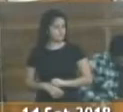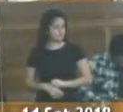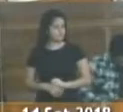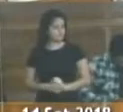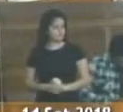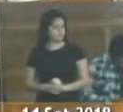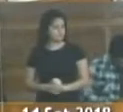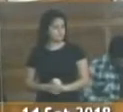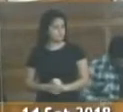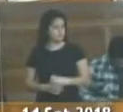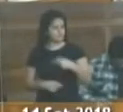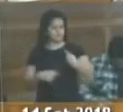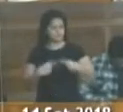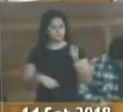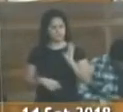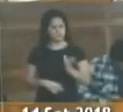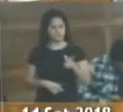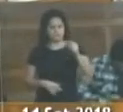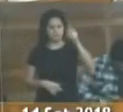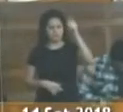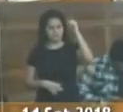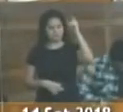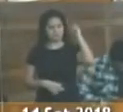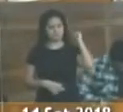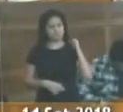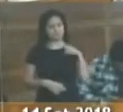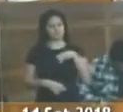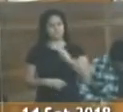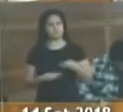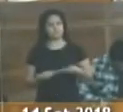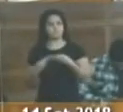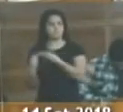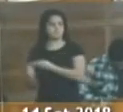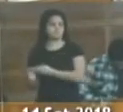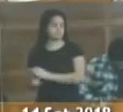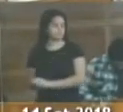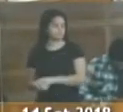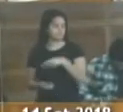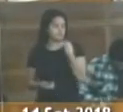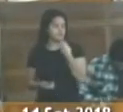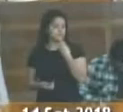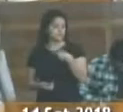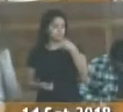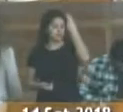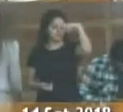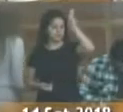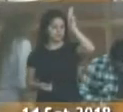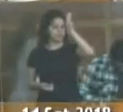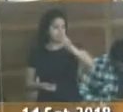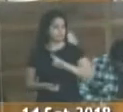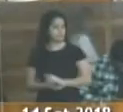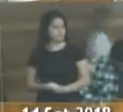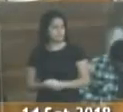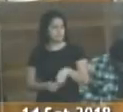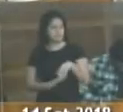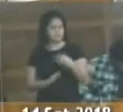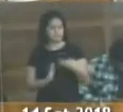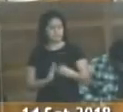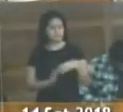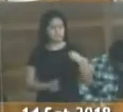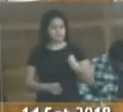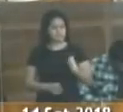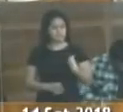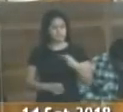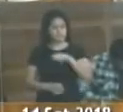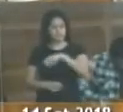Grande, está nessa discussão há muitos anos. Depois nós vamos passar para as autoridades, para todos que estão aqui, depois